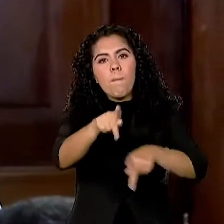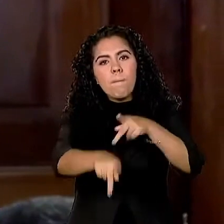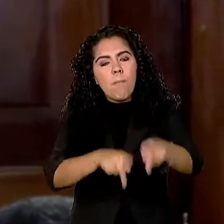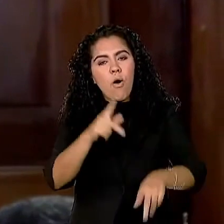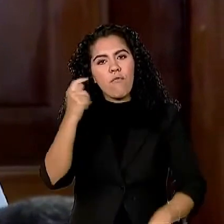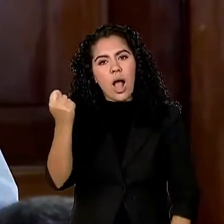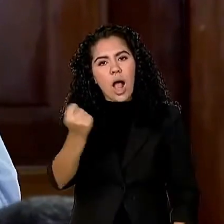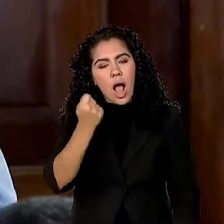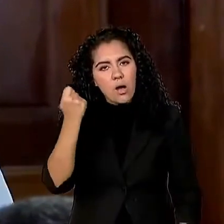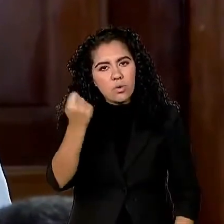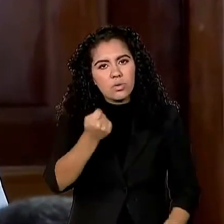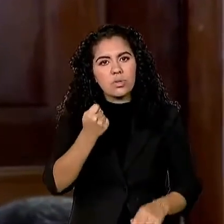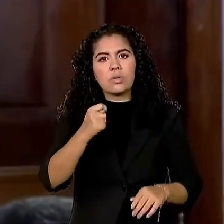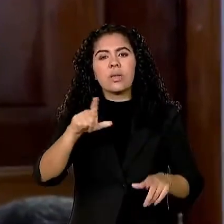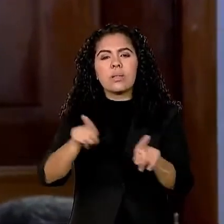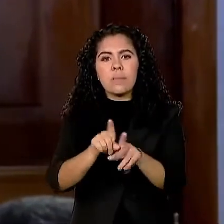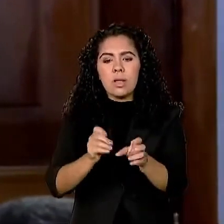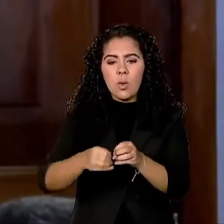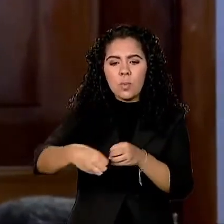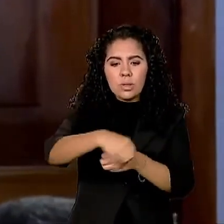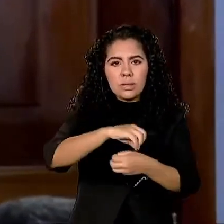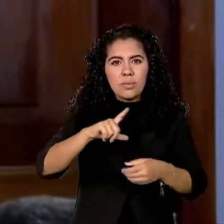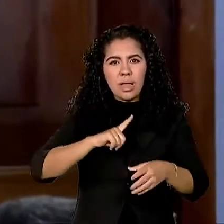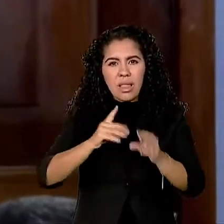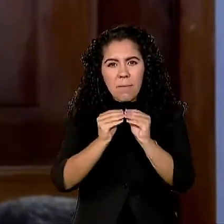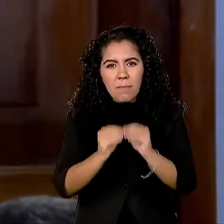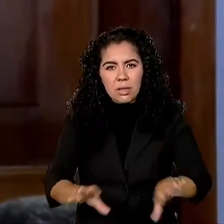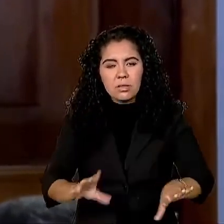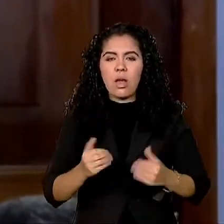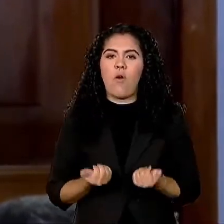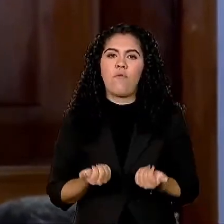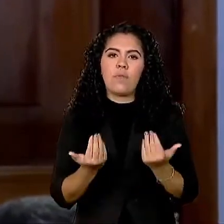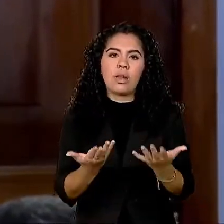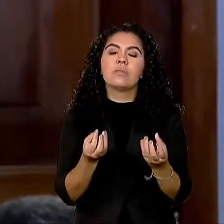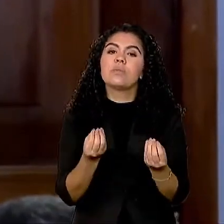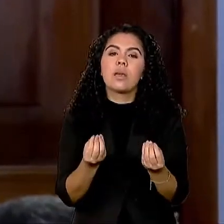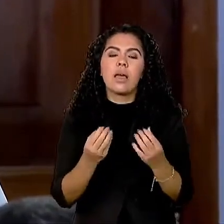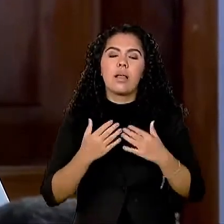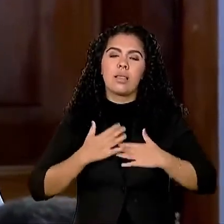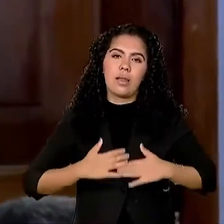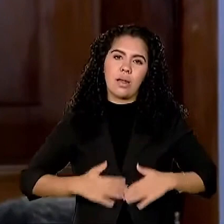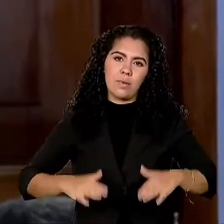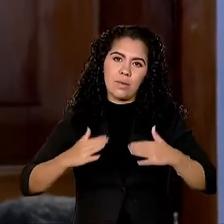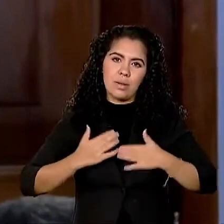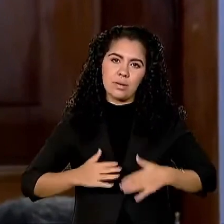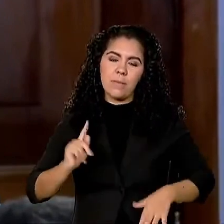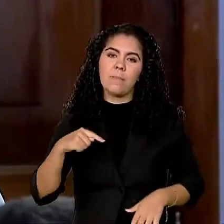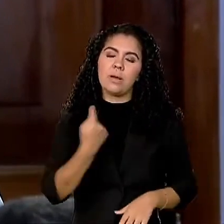da região afetada tranquilidade para que a gente possa viver